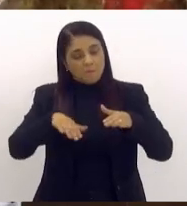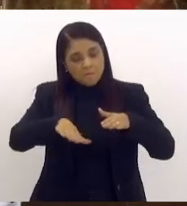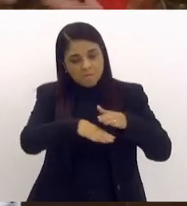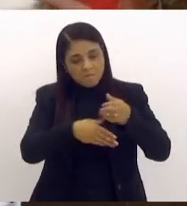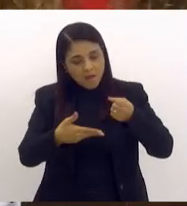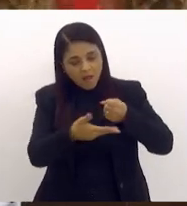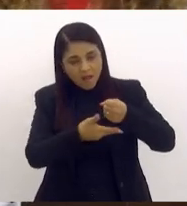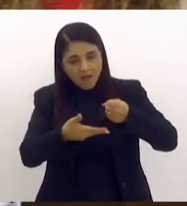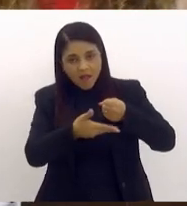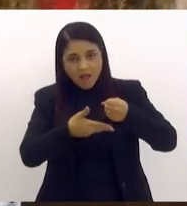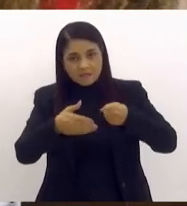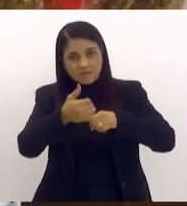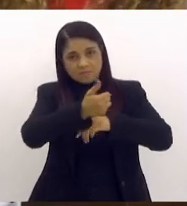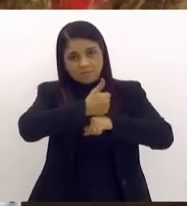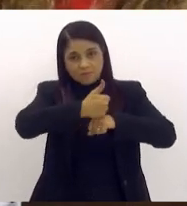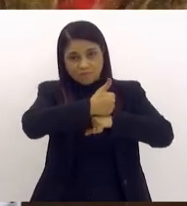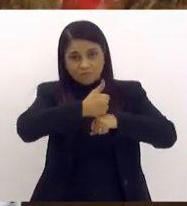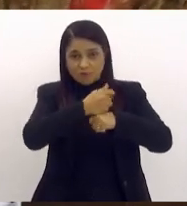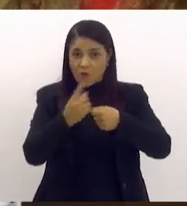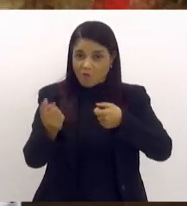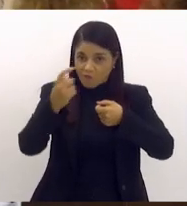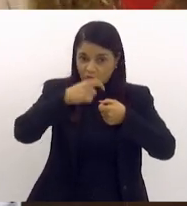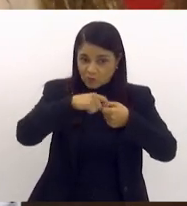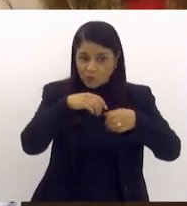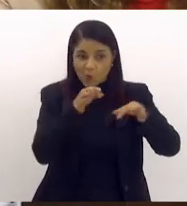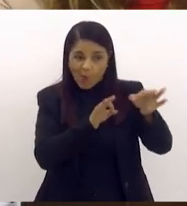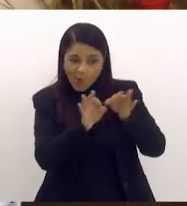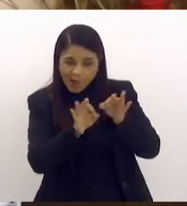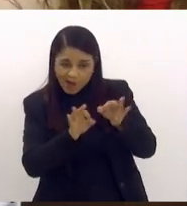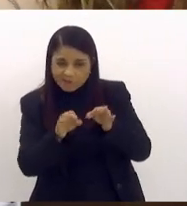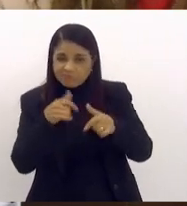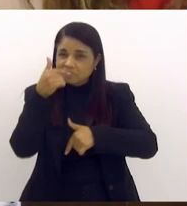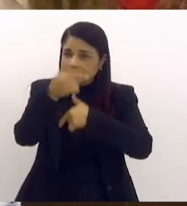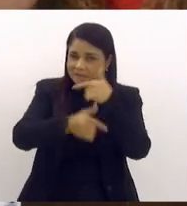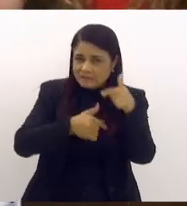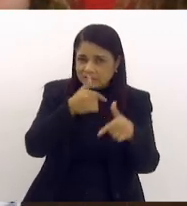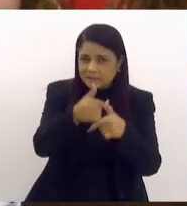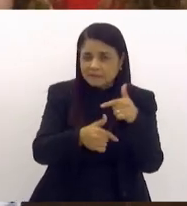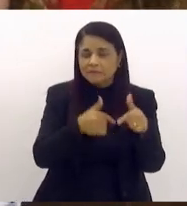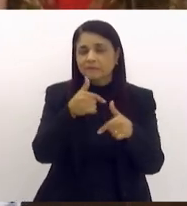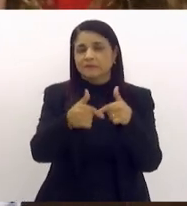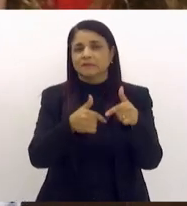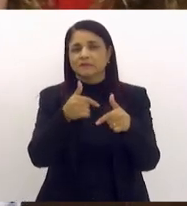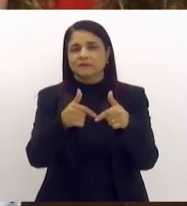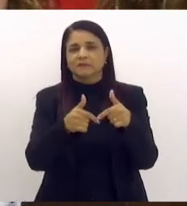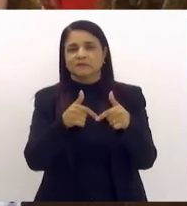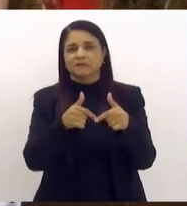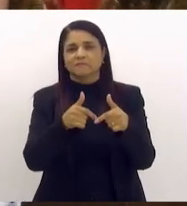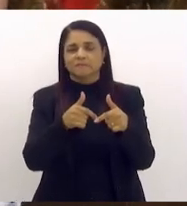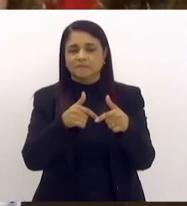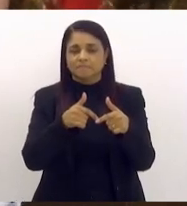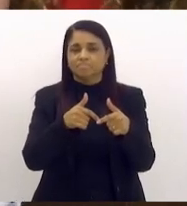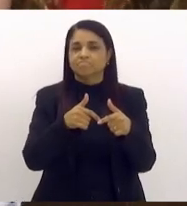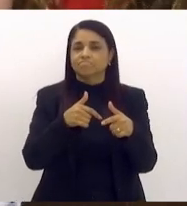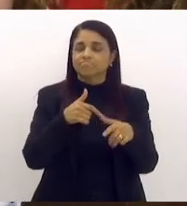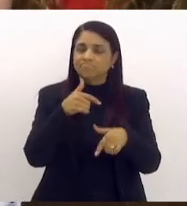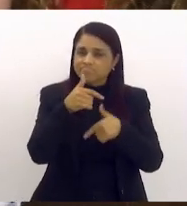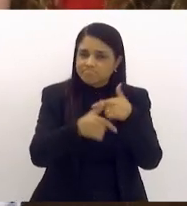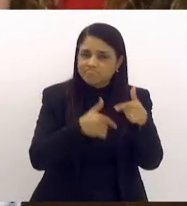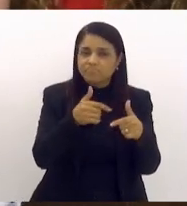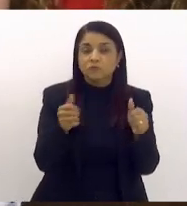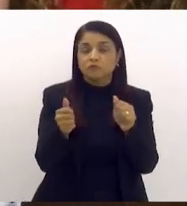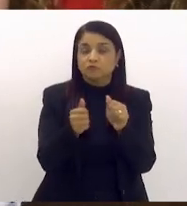categoria de volta organizada trabalhando e e colocando a mão na massa junto